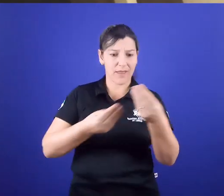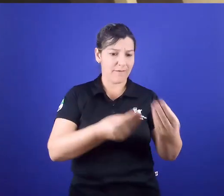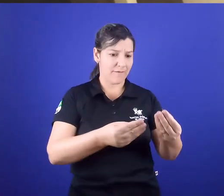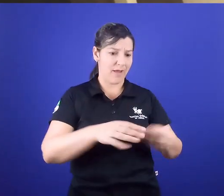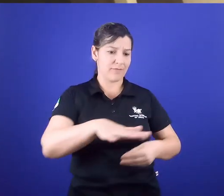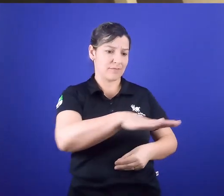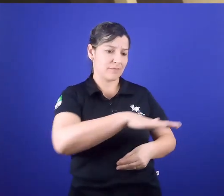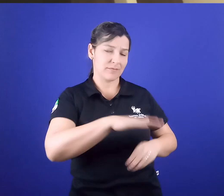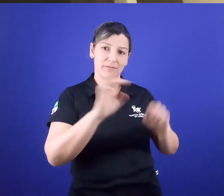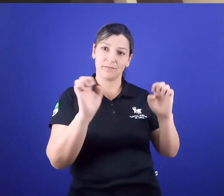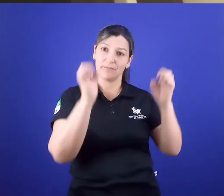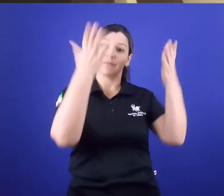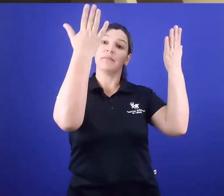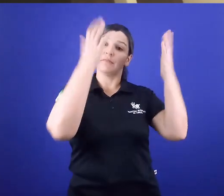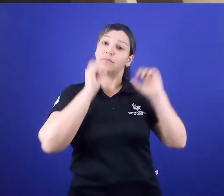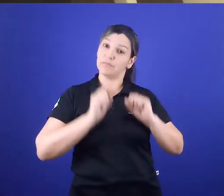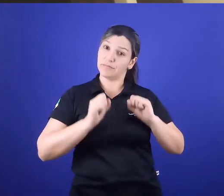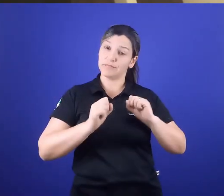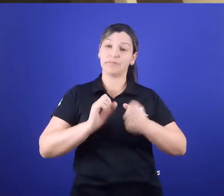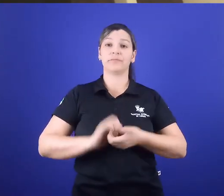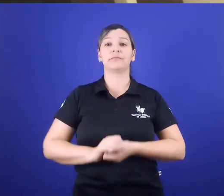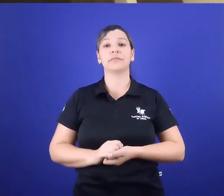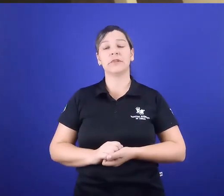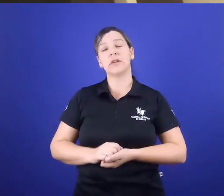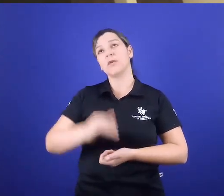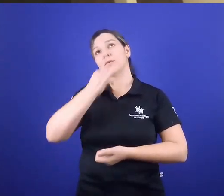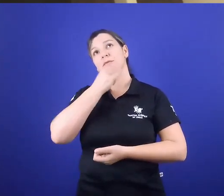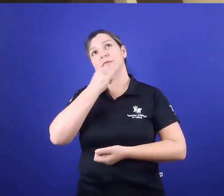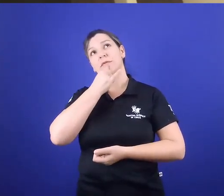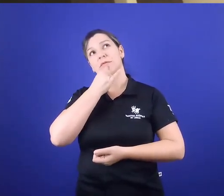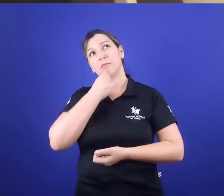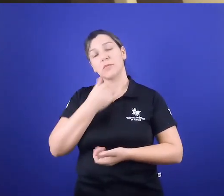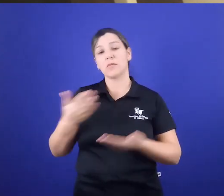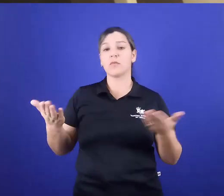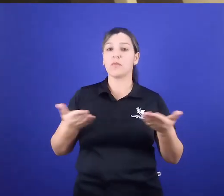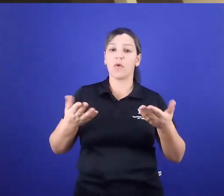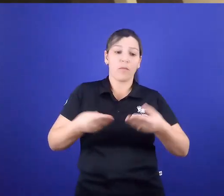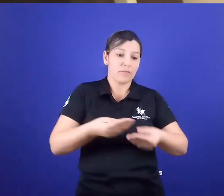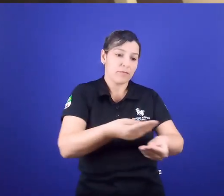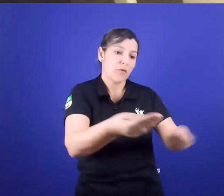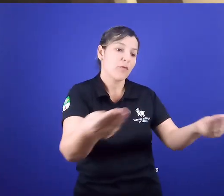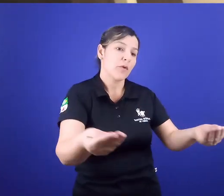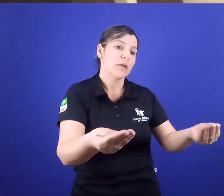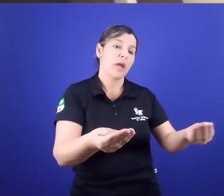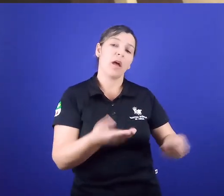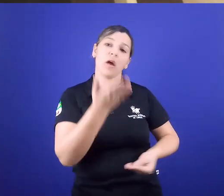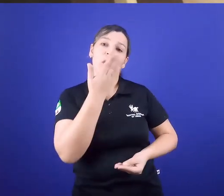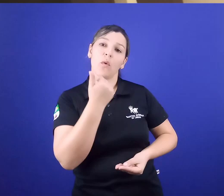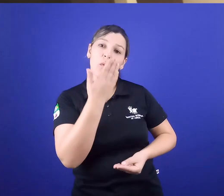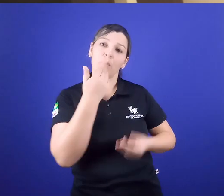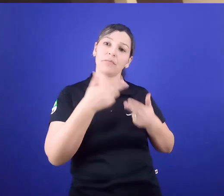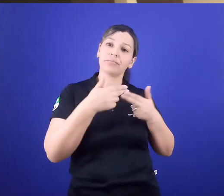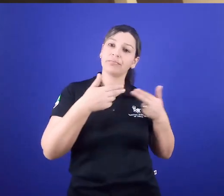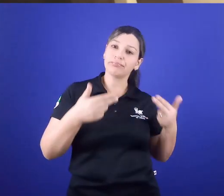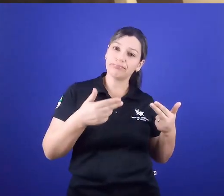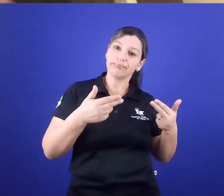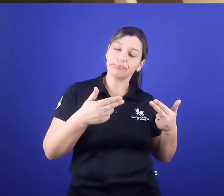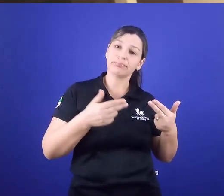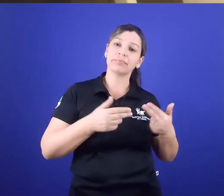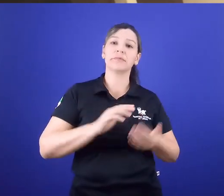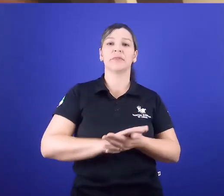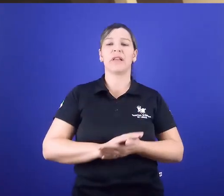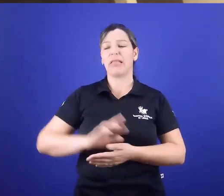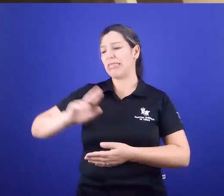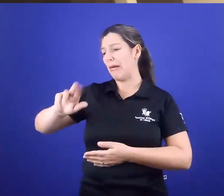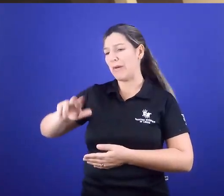super bem-vindo. Então, pensem sempre nisso. Vou oferecer coisas diferentes, coisas criativas. Saiam desse pacotinho